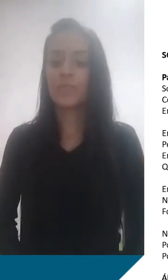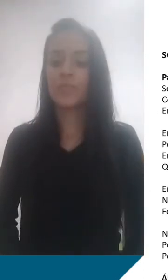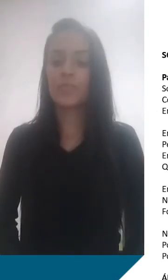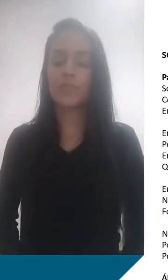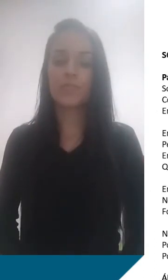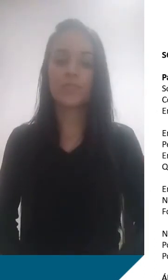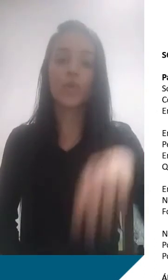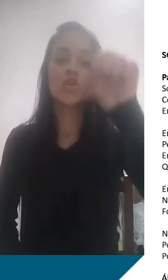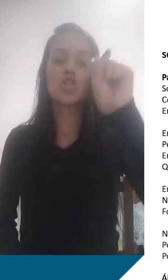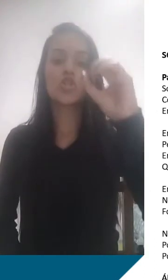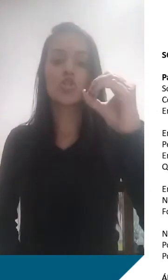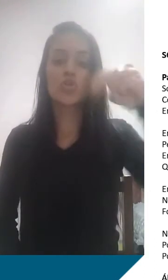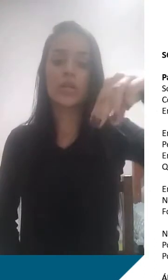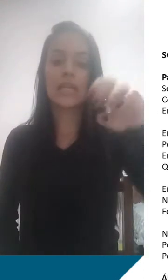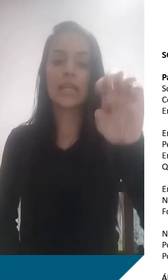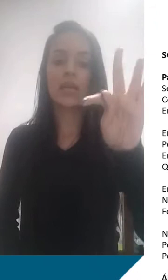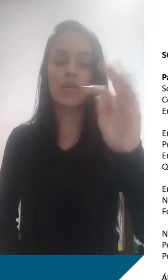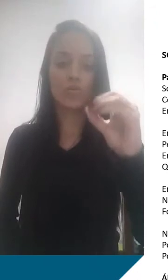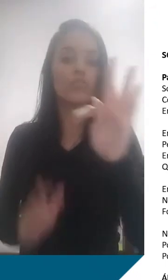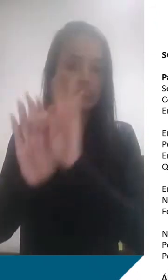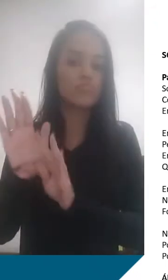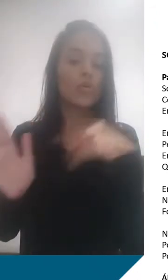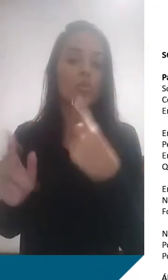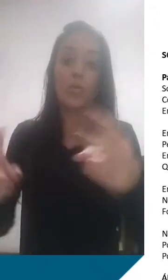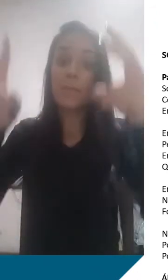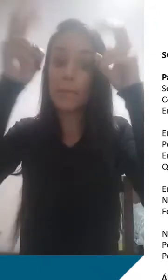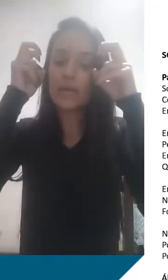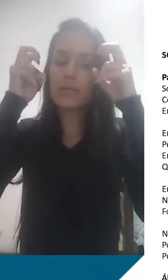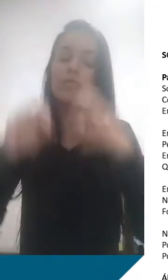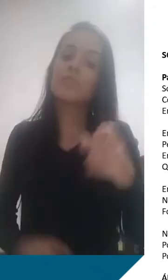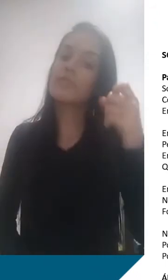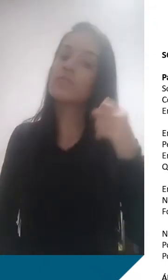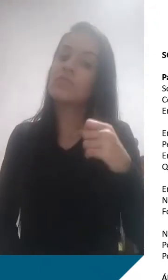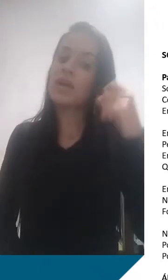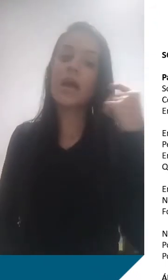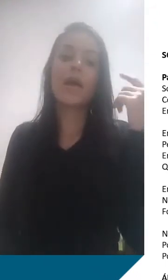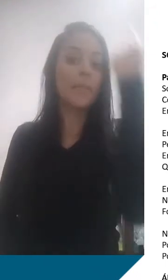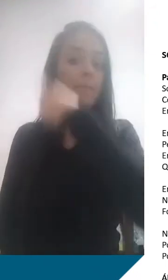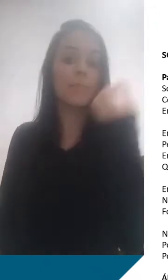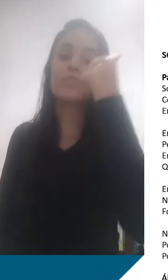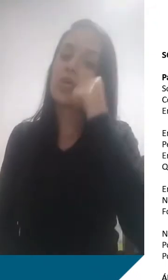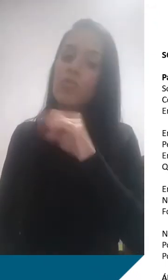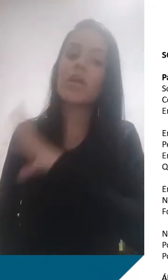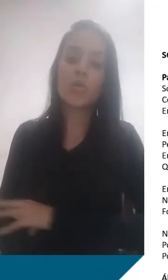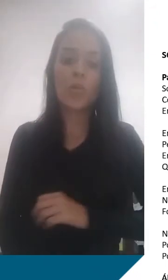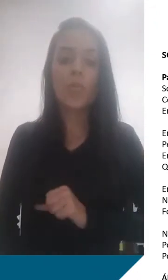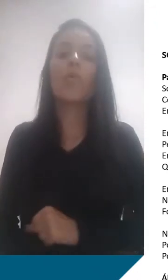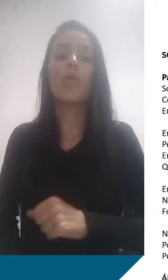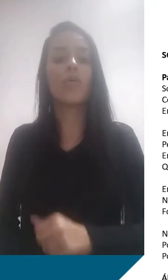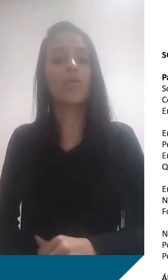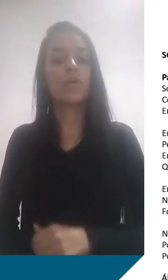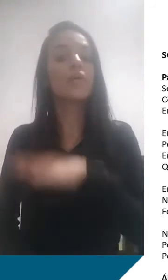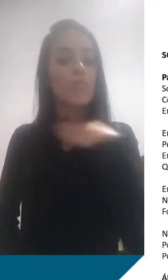No soneto de Álvares de Azevedo, percebemos como essa idealização da mulher, do amor e essa valorização